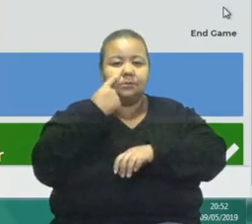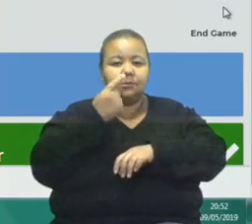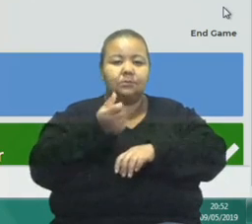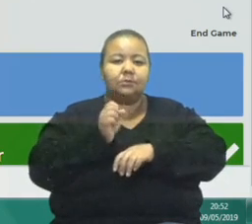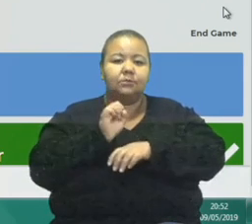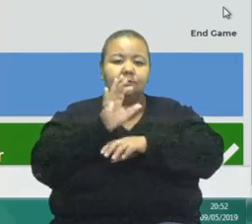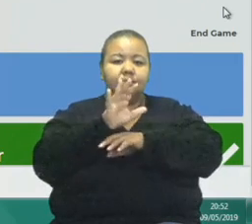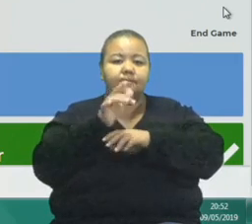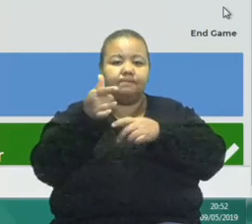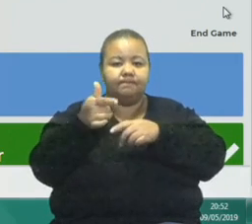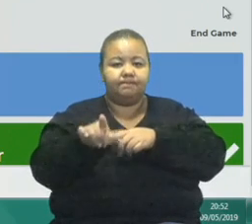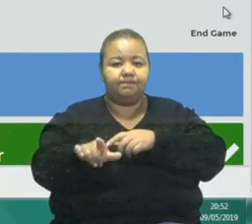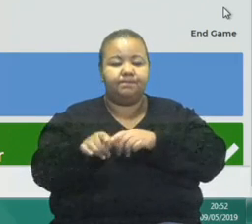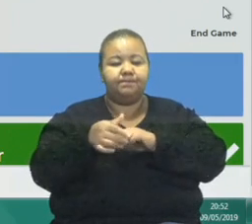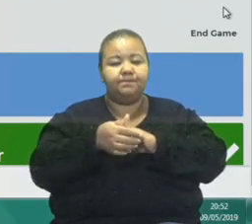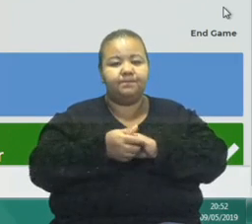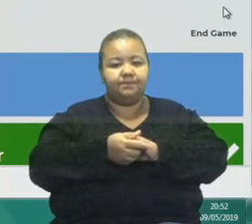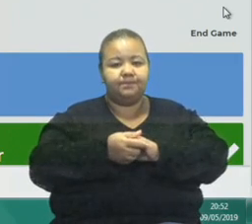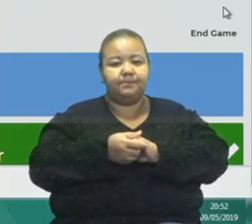slides novamente.